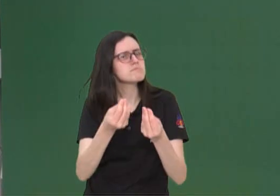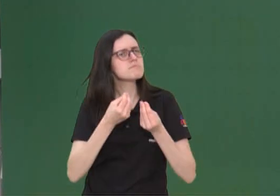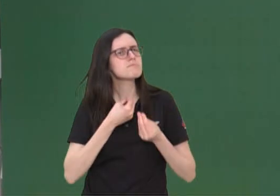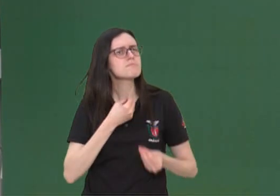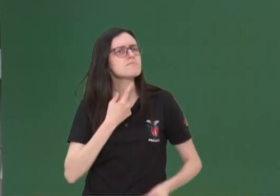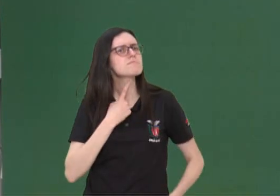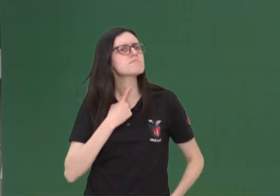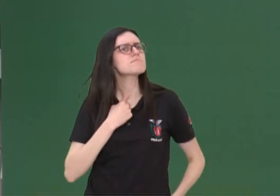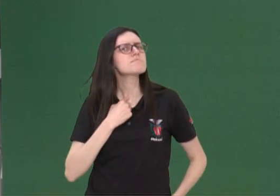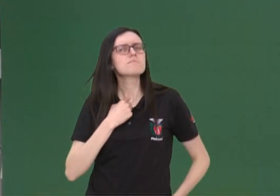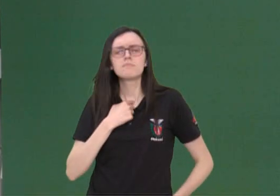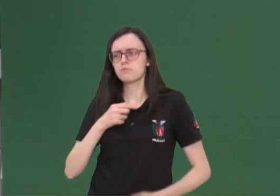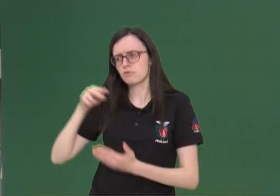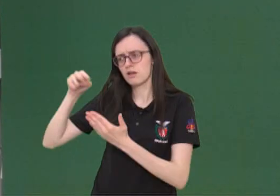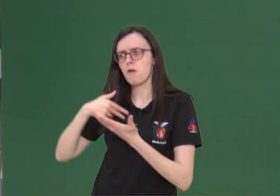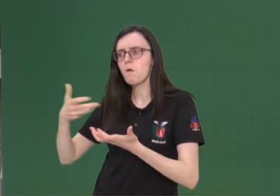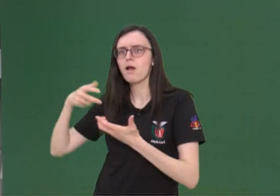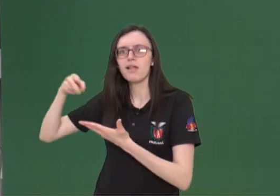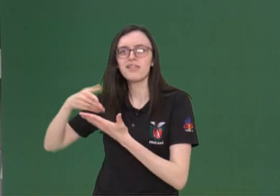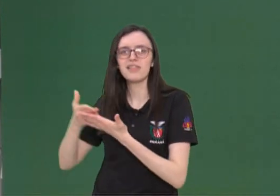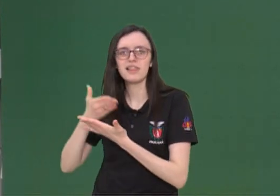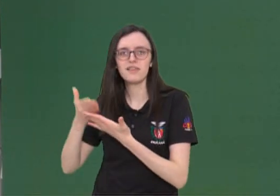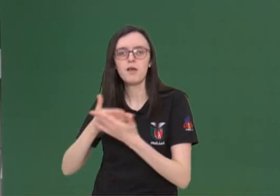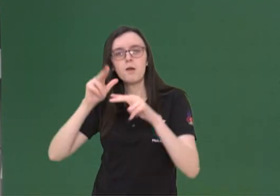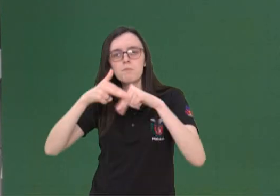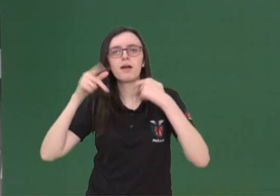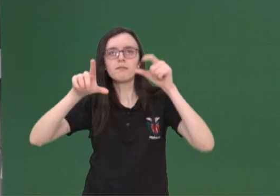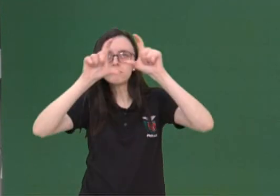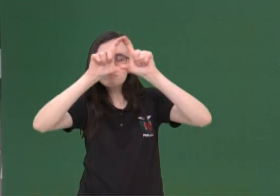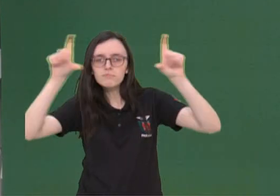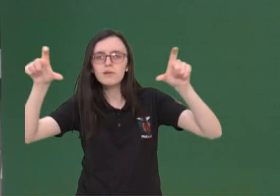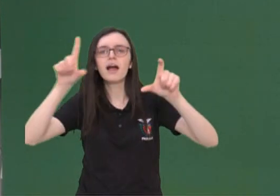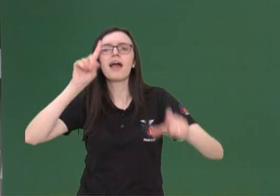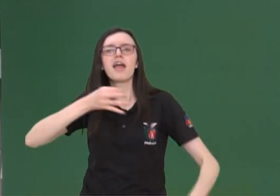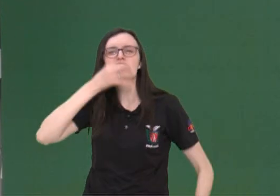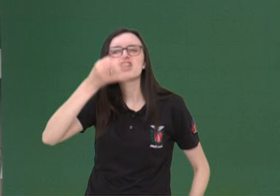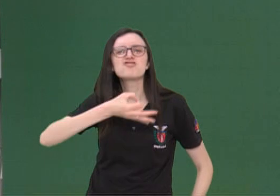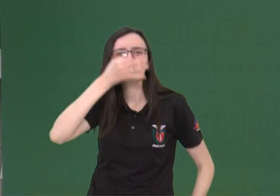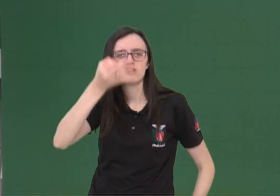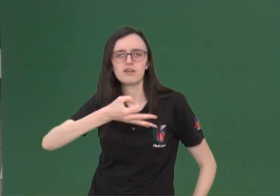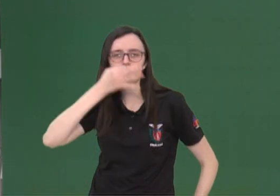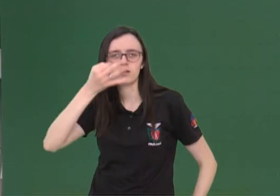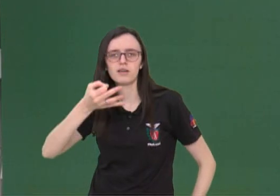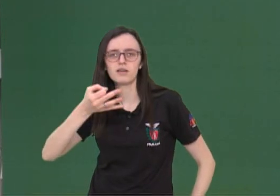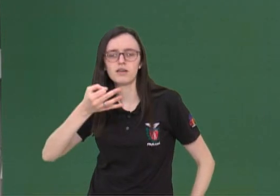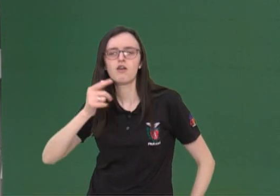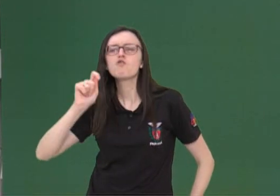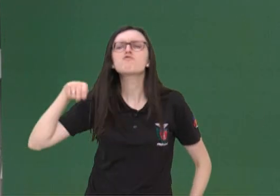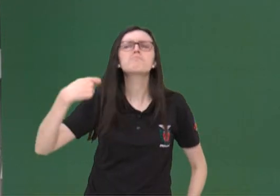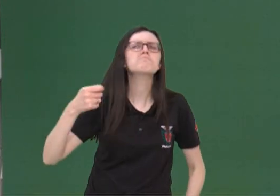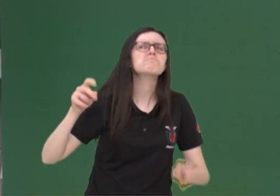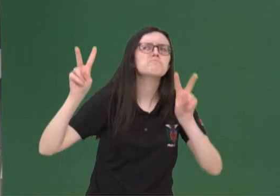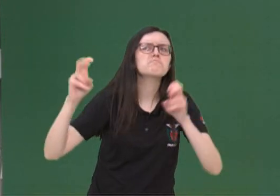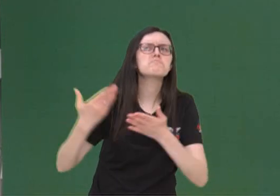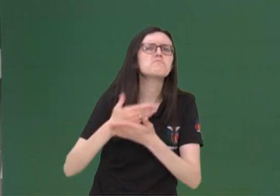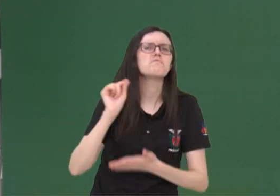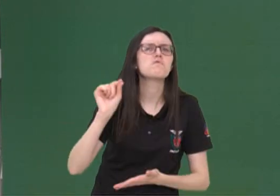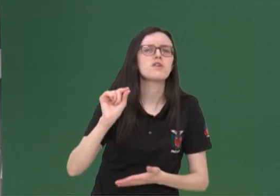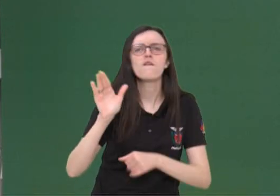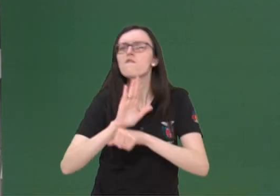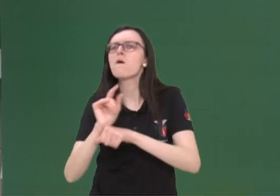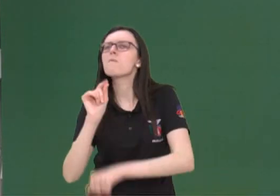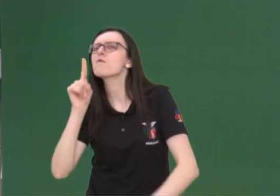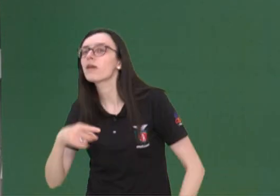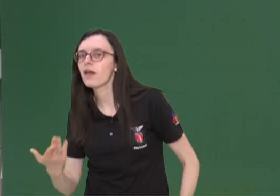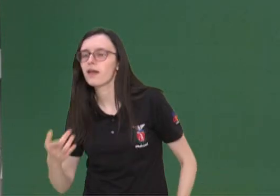instigando. Como que instigou? Pela crítica que está aqui. Sobre o que vai falar, ok?